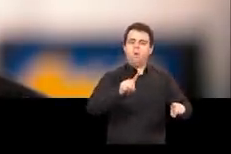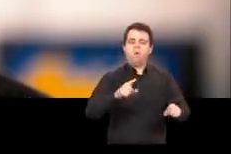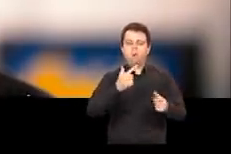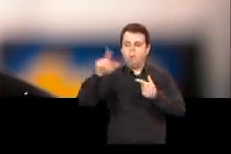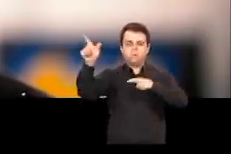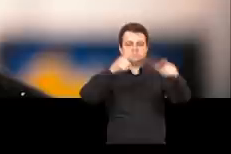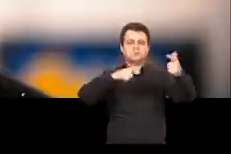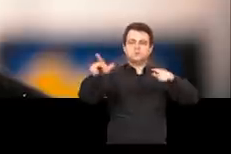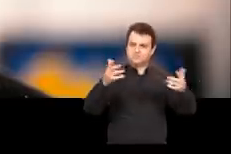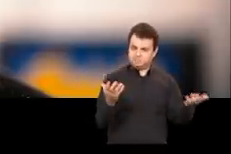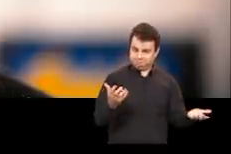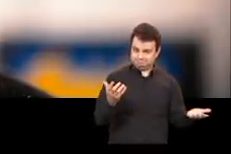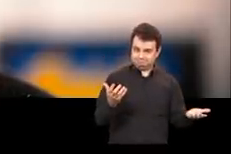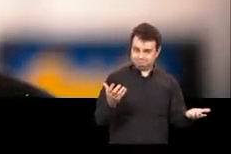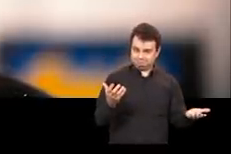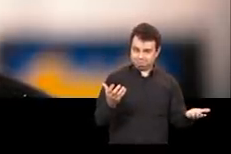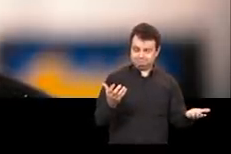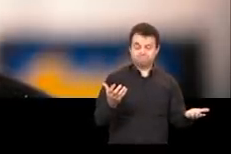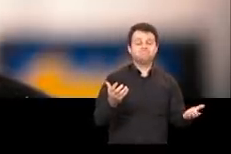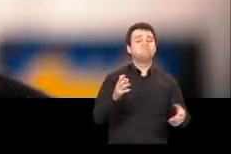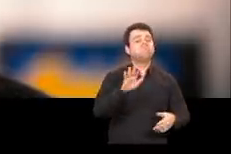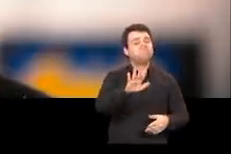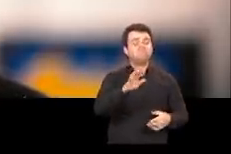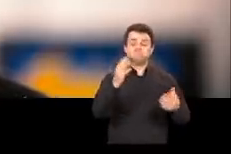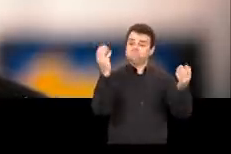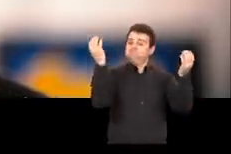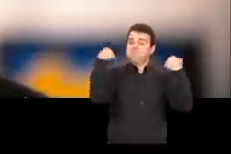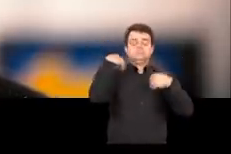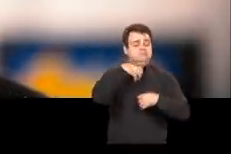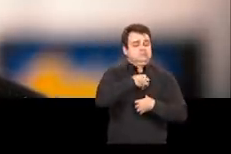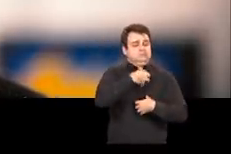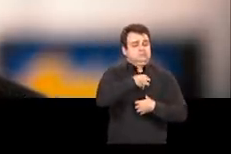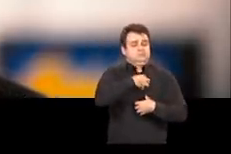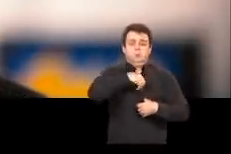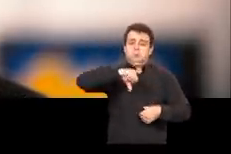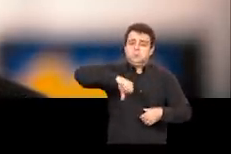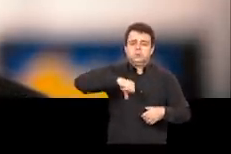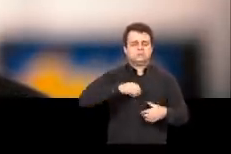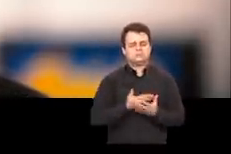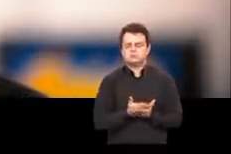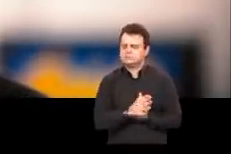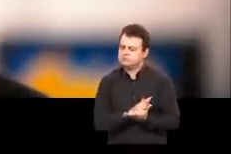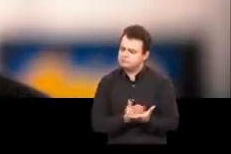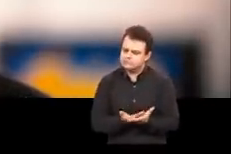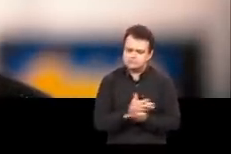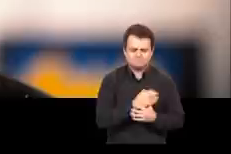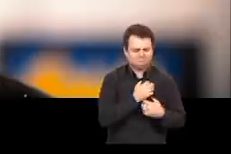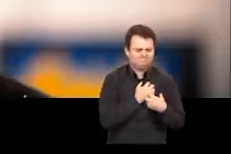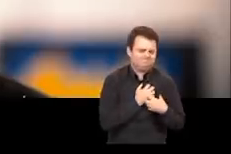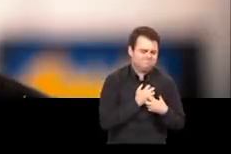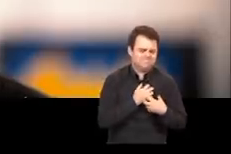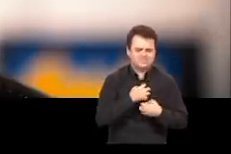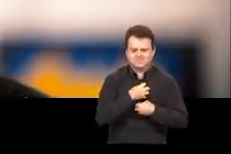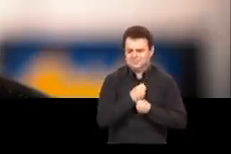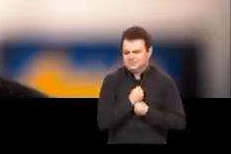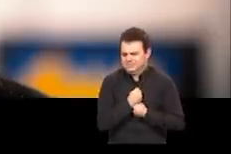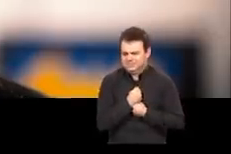também desencadeia muitos sentimentos ruins, desconforto, dor,